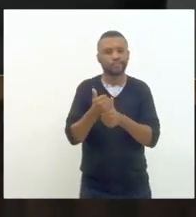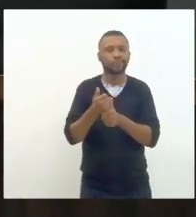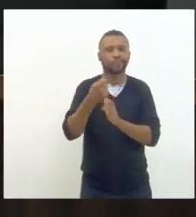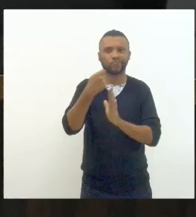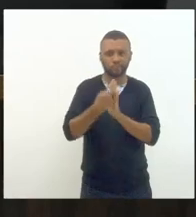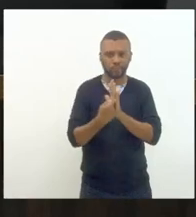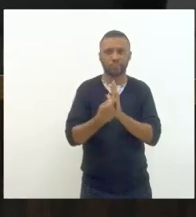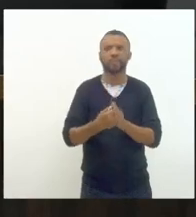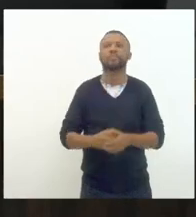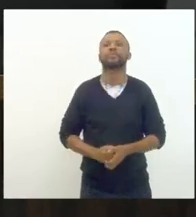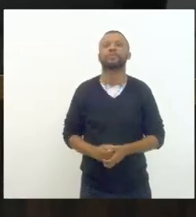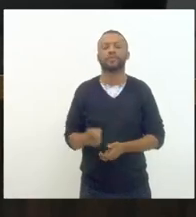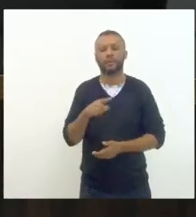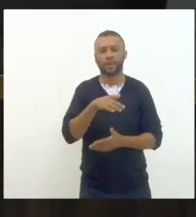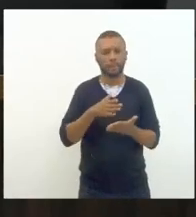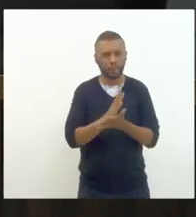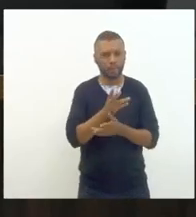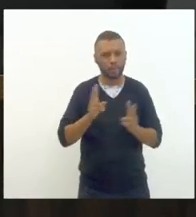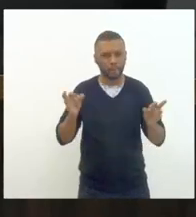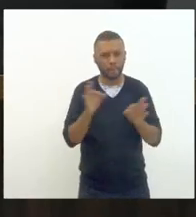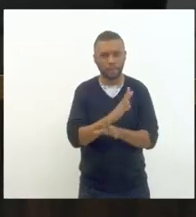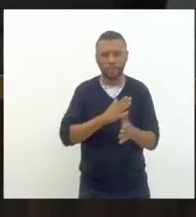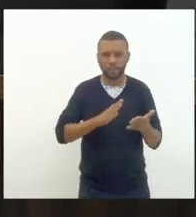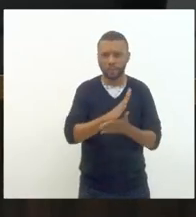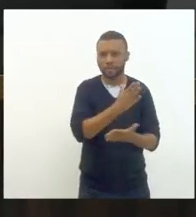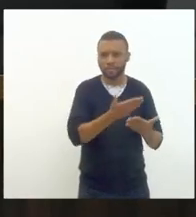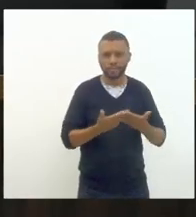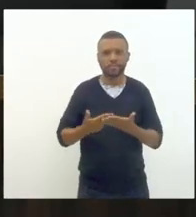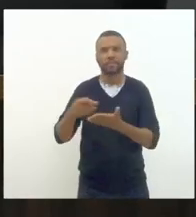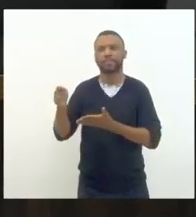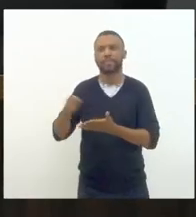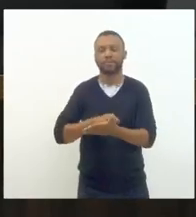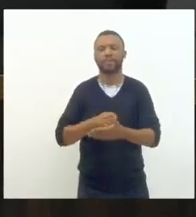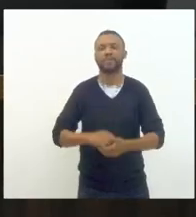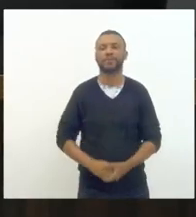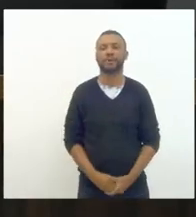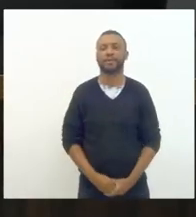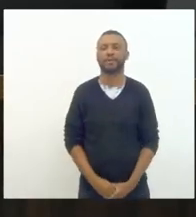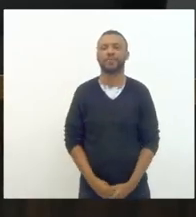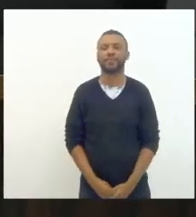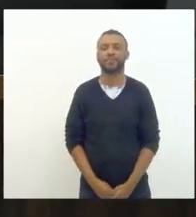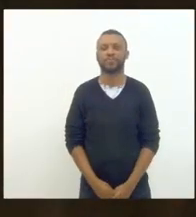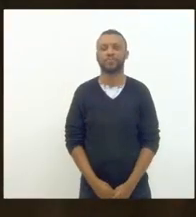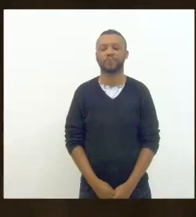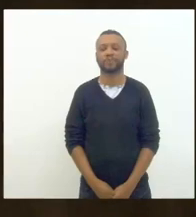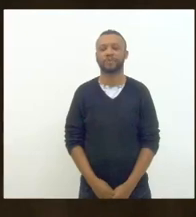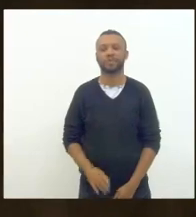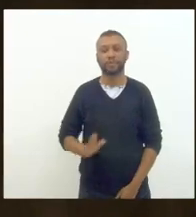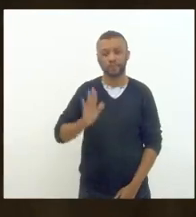redação. Seus que aprovam, eles que estão aprovados, vai autógrafo. Deputado Eurico. Olha